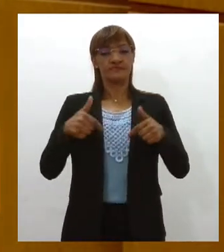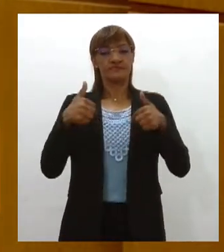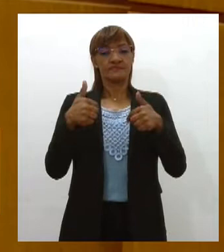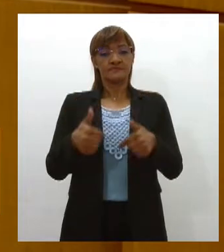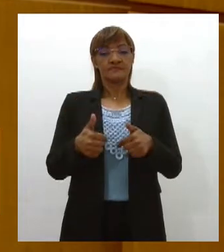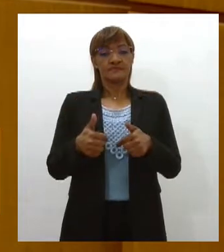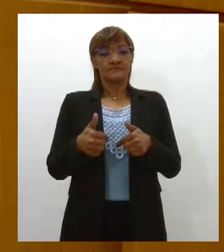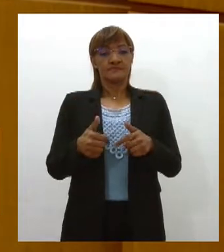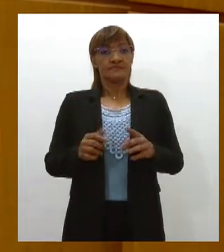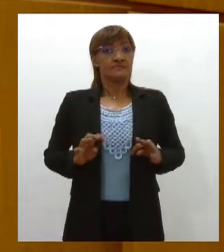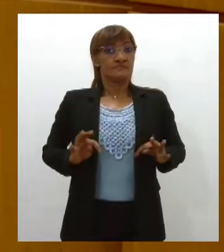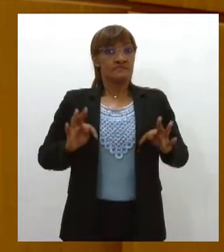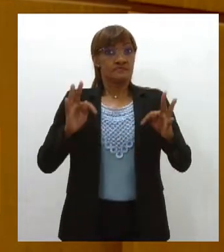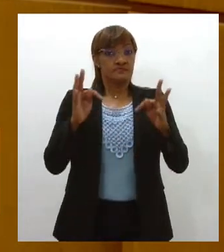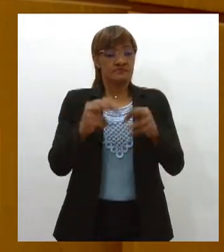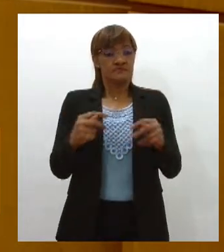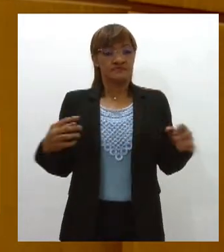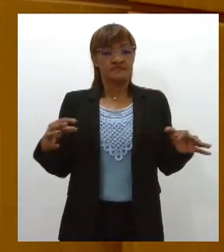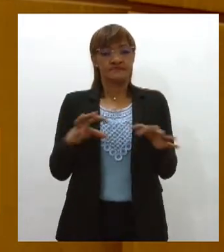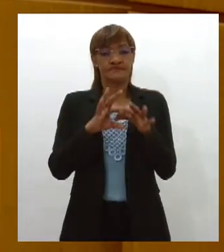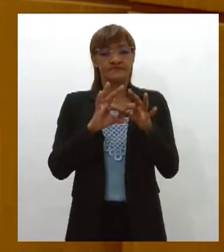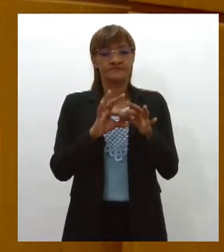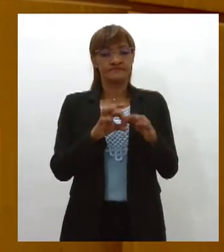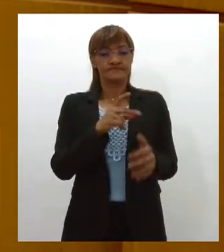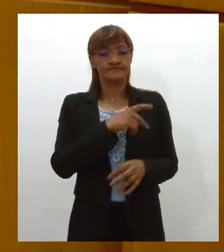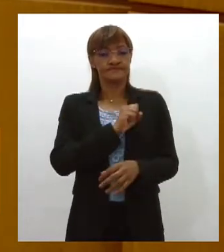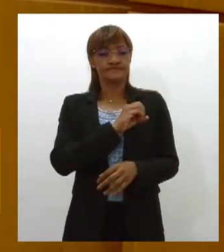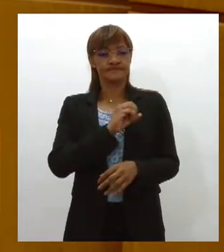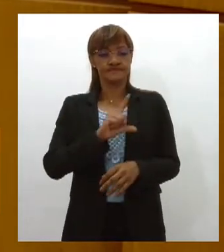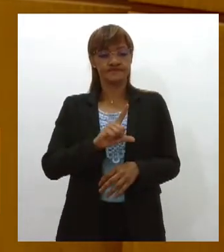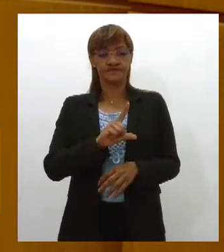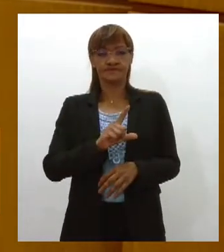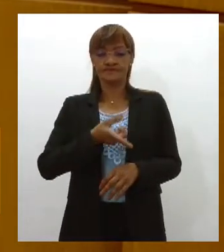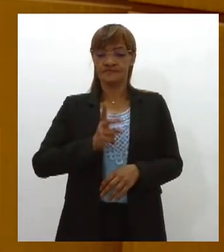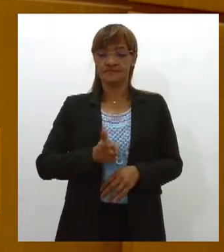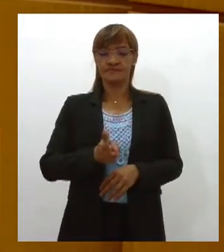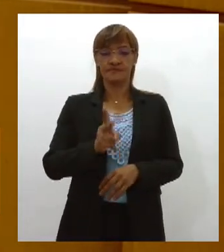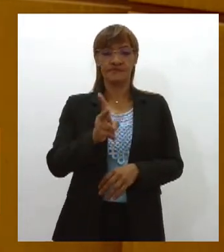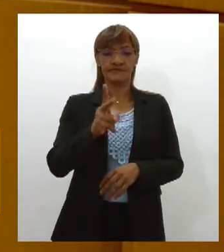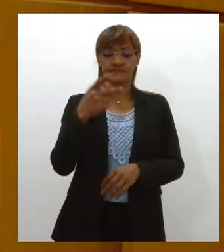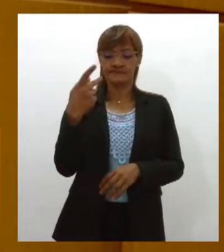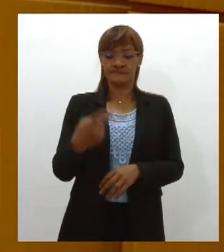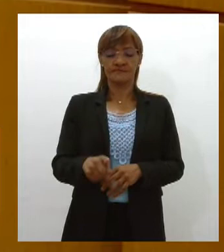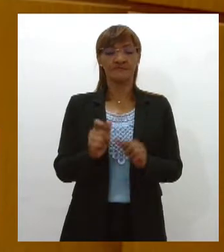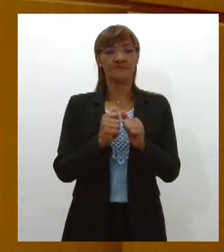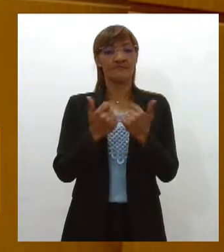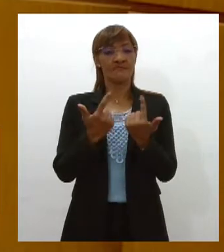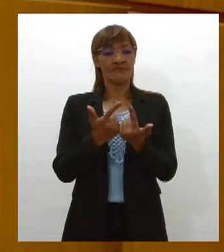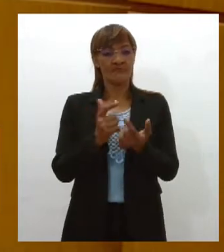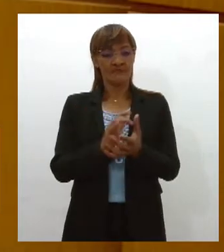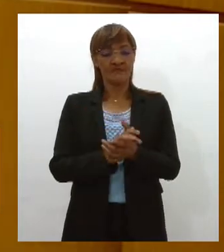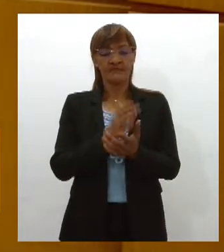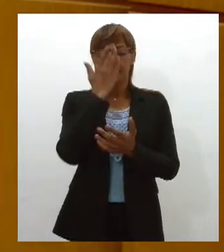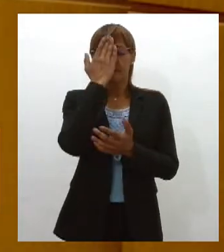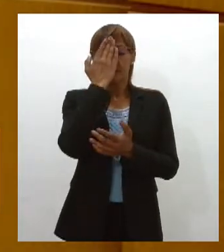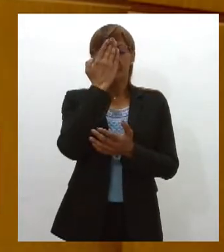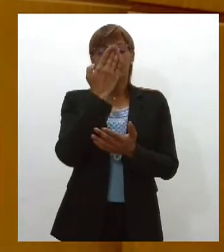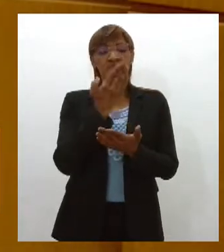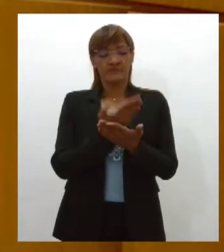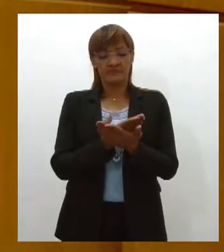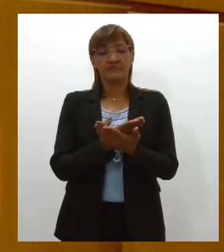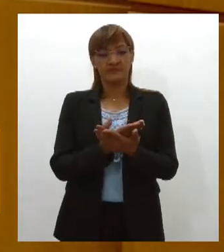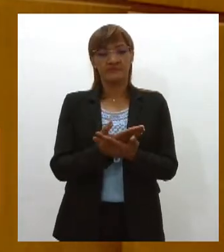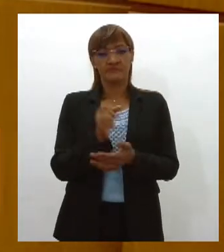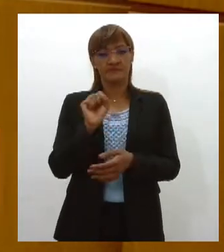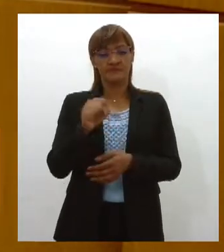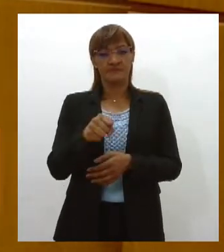conjunto das forças do PSOL conseguiu manter a cadeira aqui na Assembleia. Tenho certeza que Linda fará um trabalho